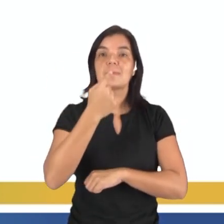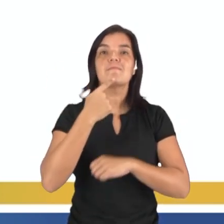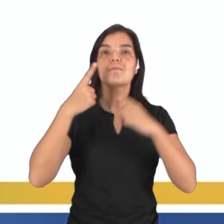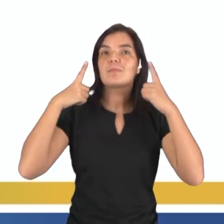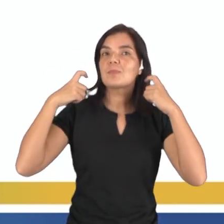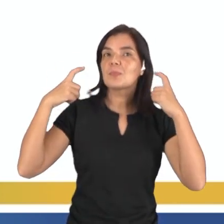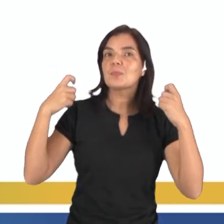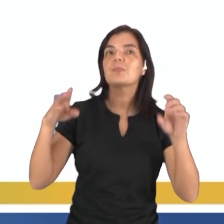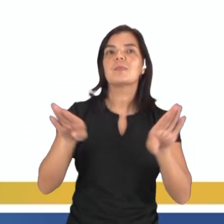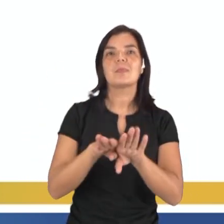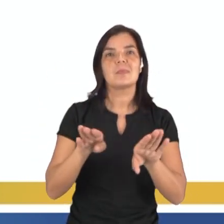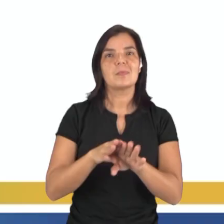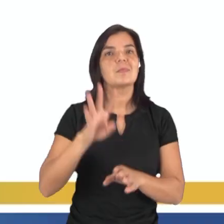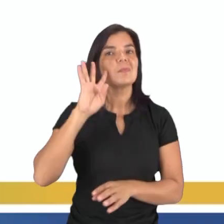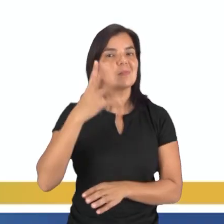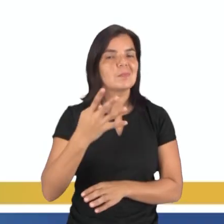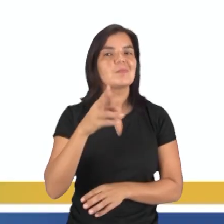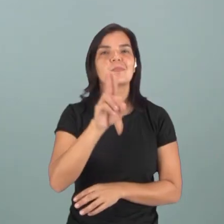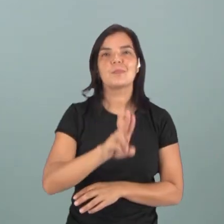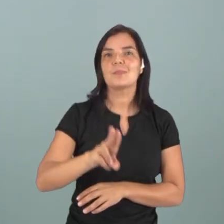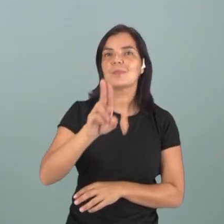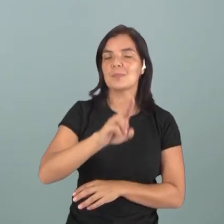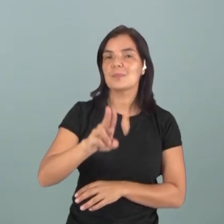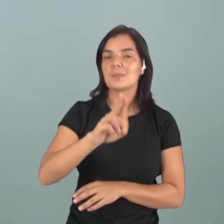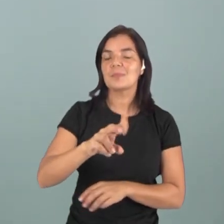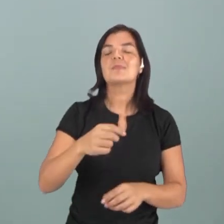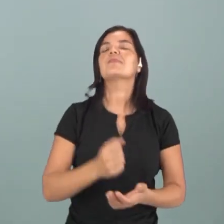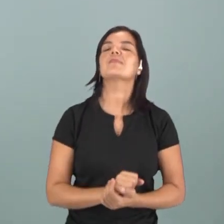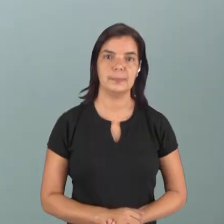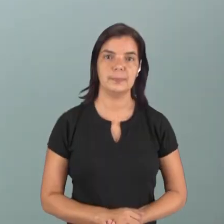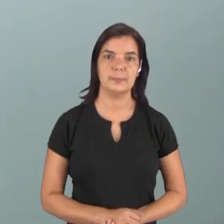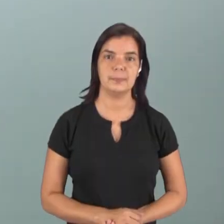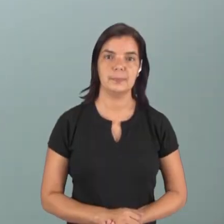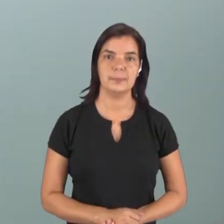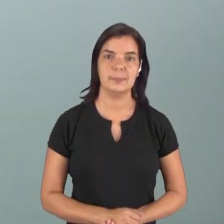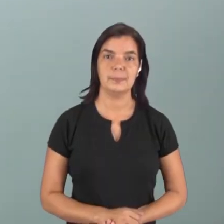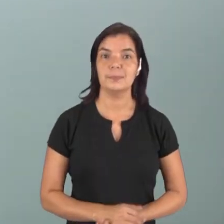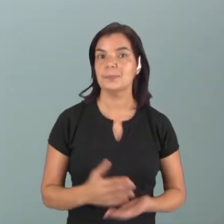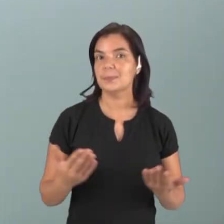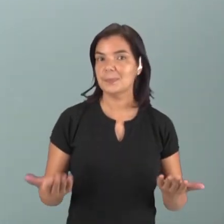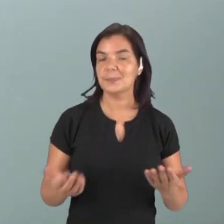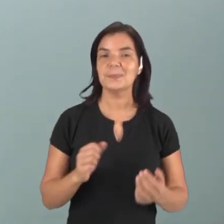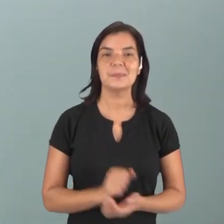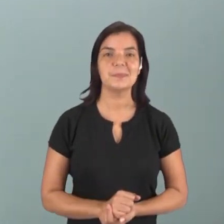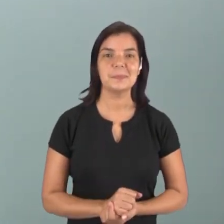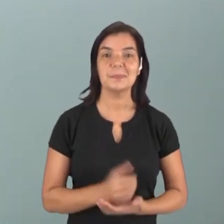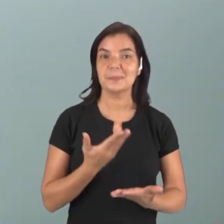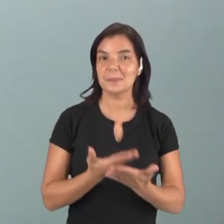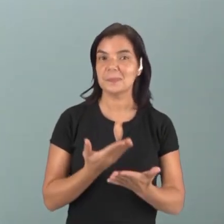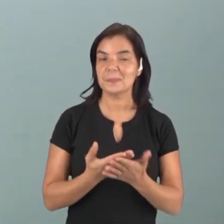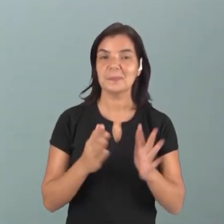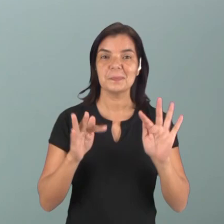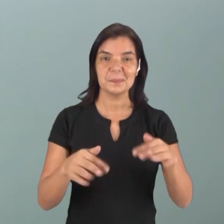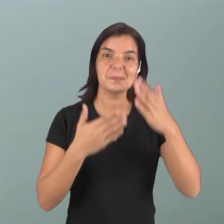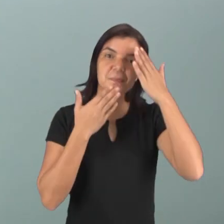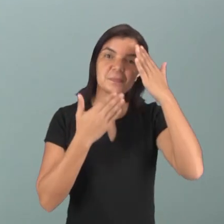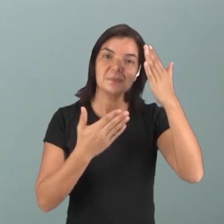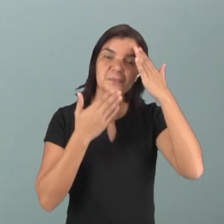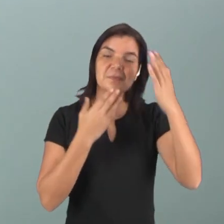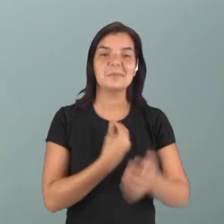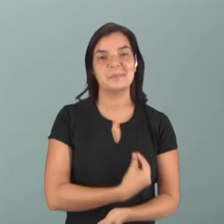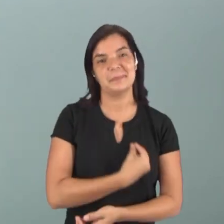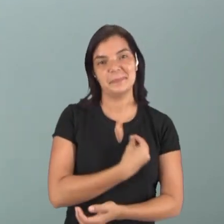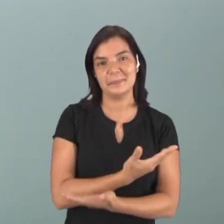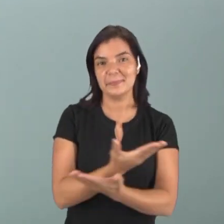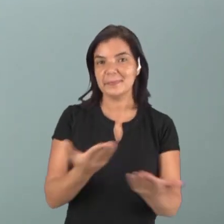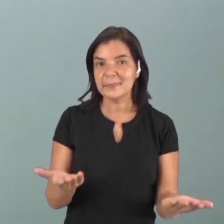de imagem e som, caso decida por usar esses recursos. Então, a gente fica por aqui. Agradecemos a participação